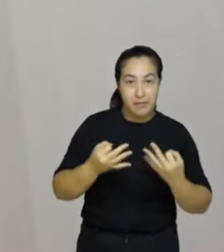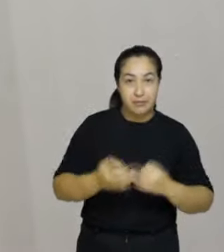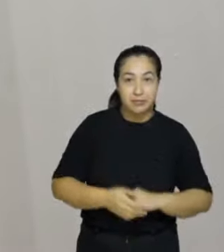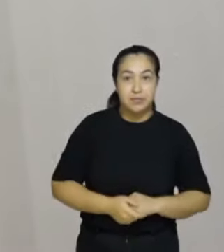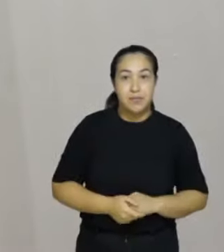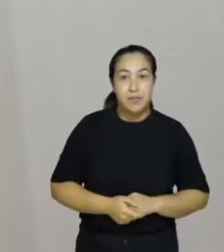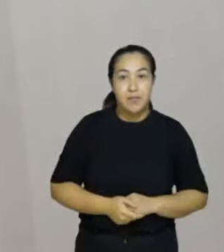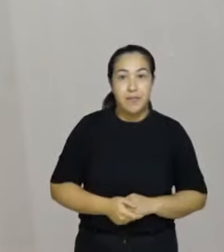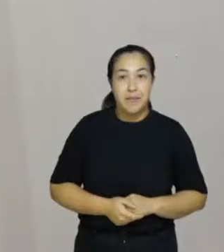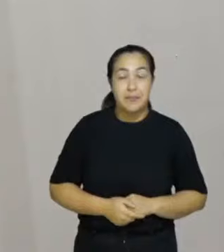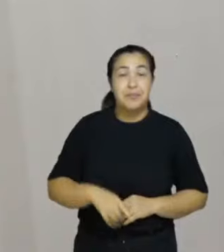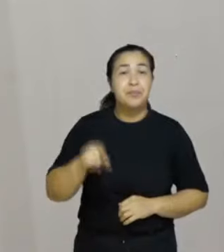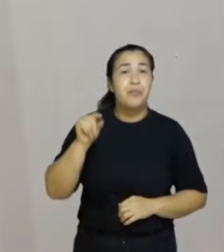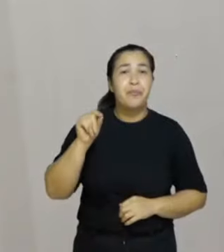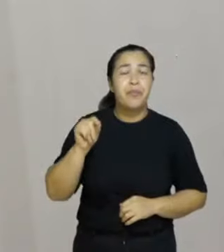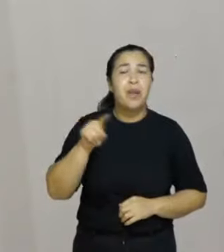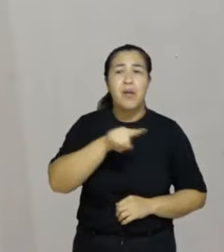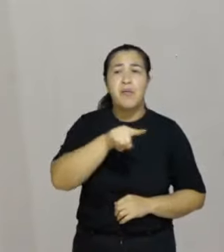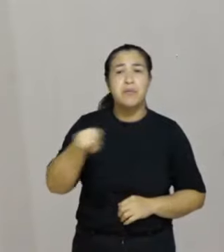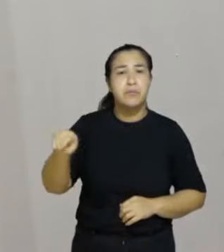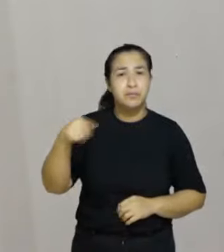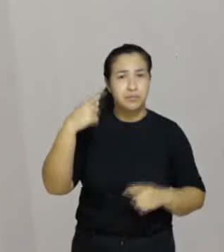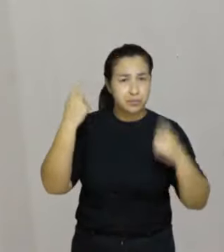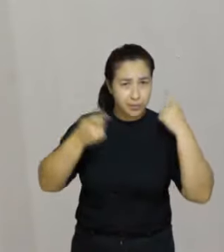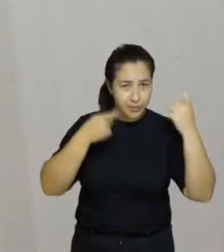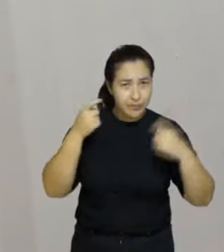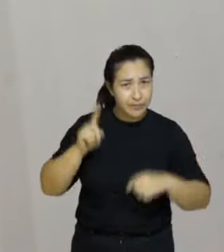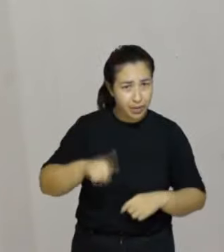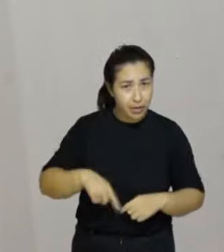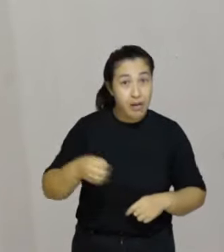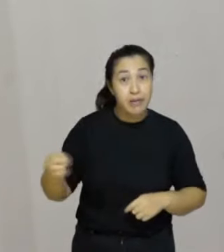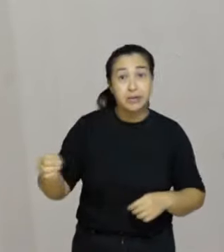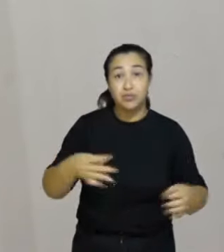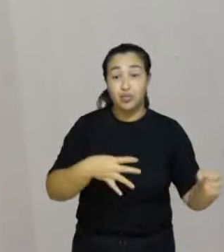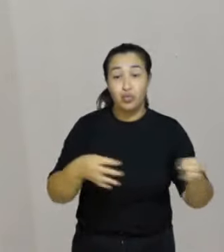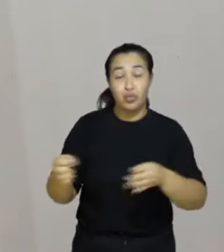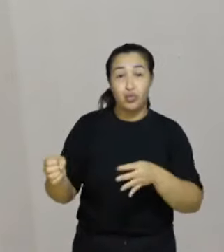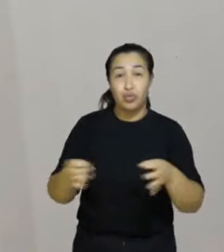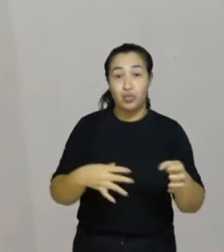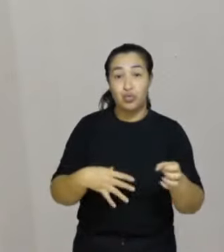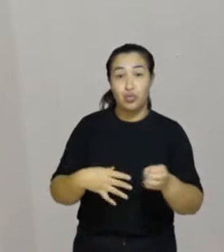Quem não está preocupado com os novos casos de corrupção no Brasil